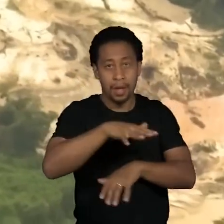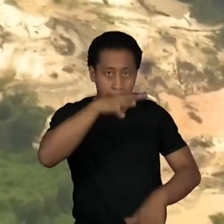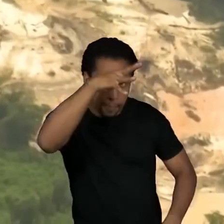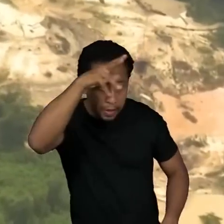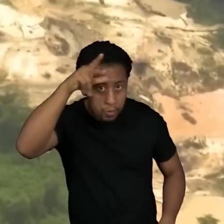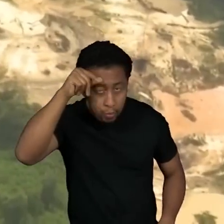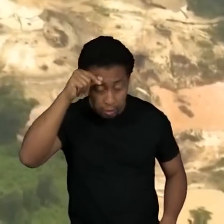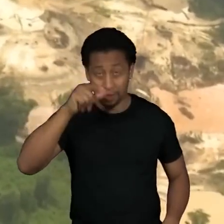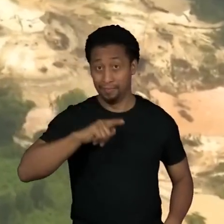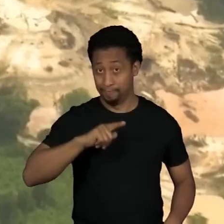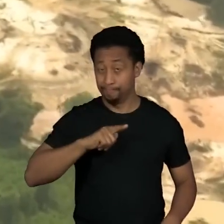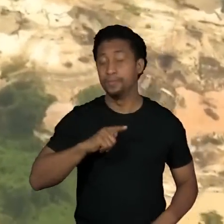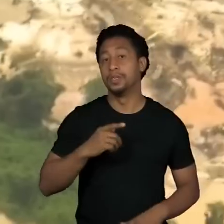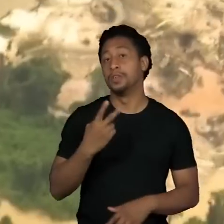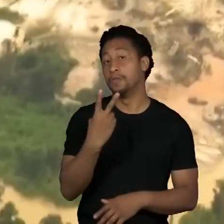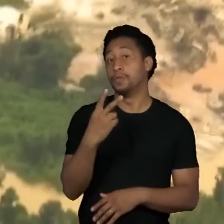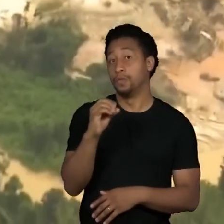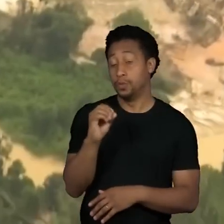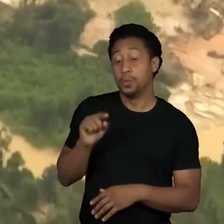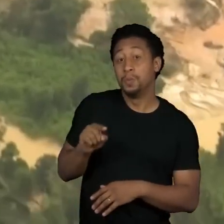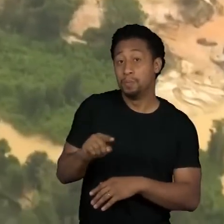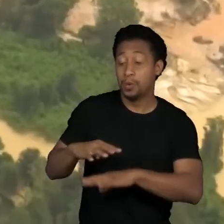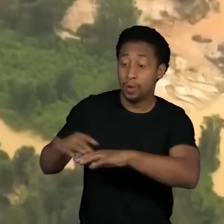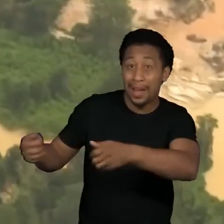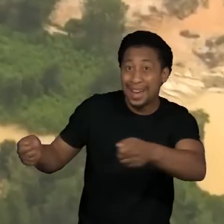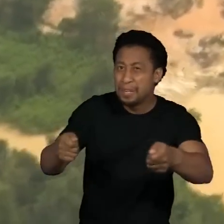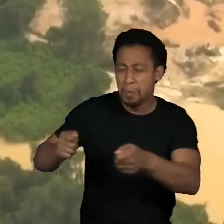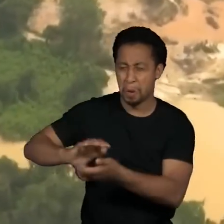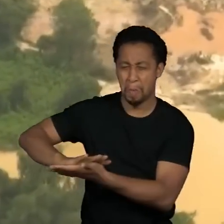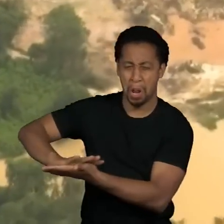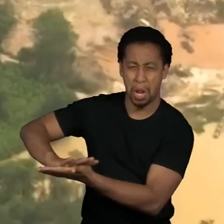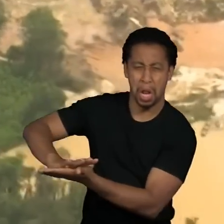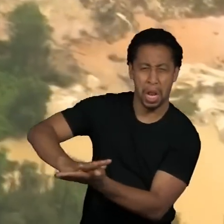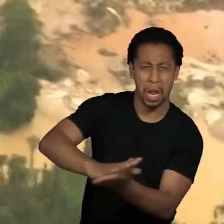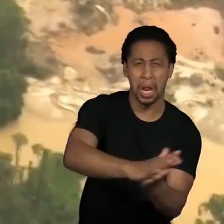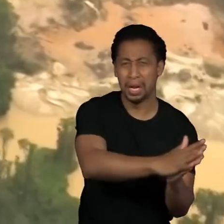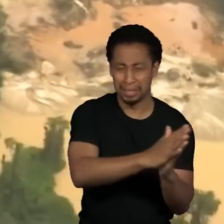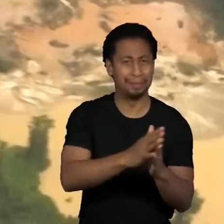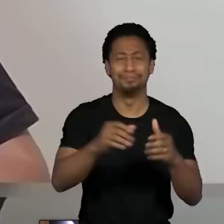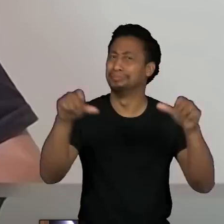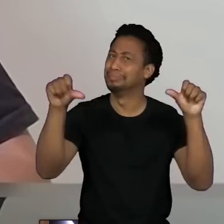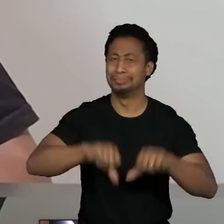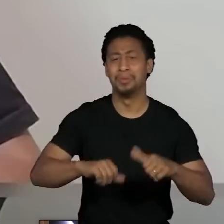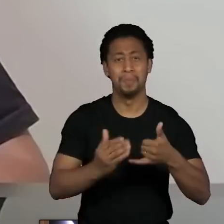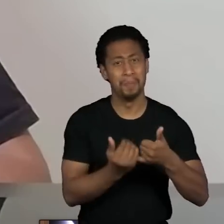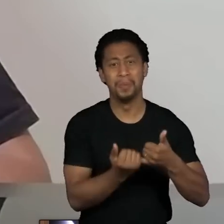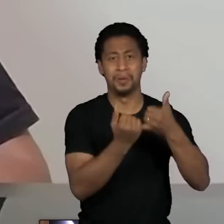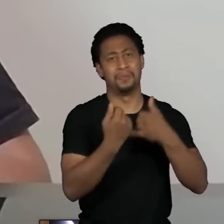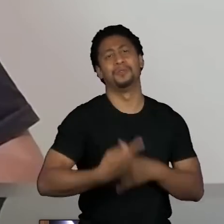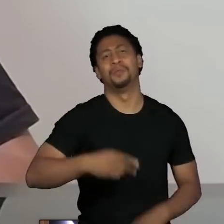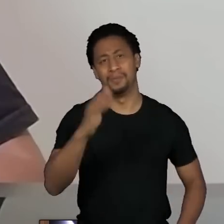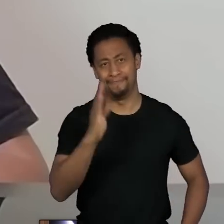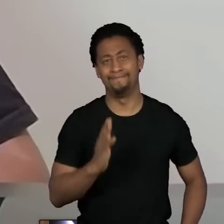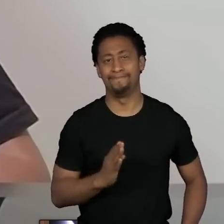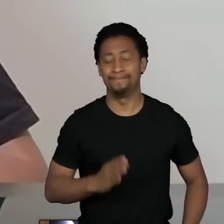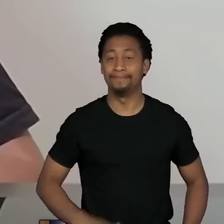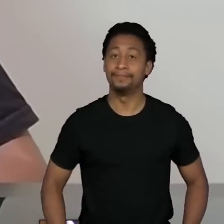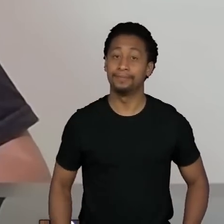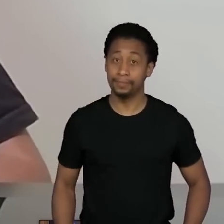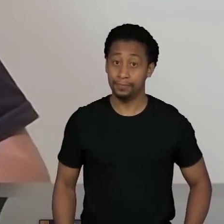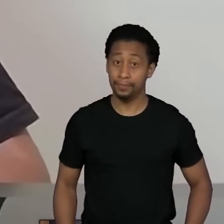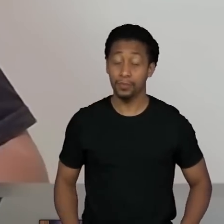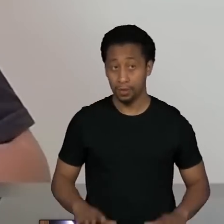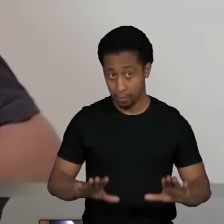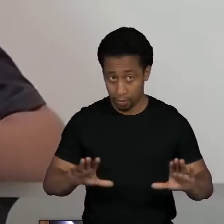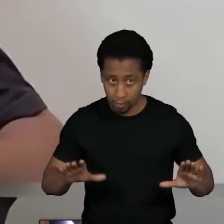garimpeiros ilegais destroem vidas e o nosso patrimônio natural. Nós, Yanomami, as